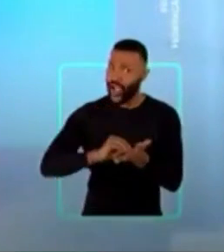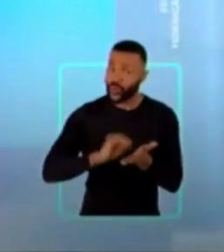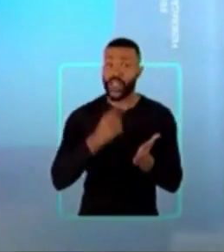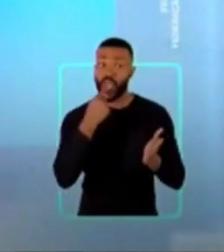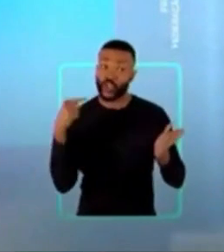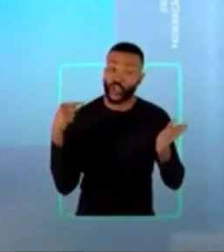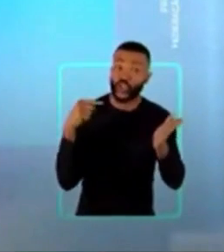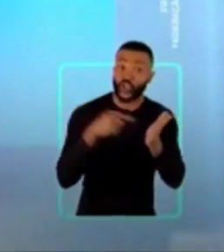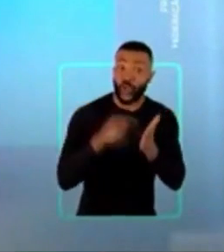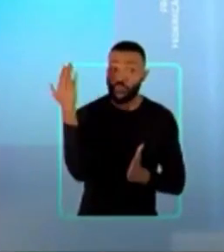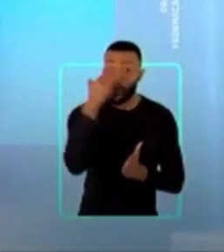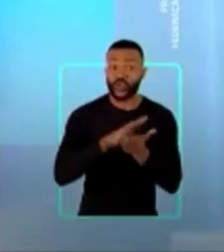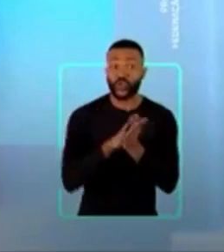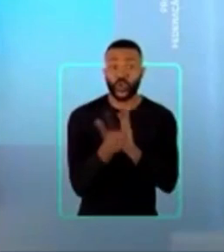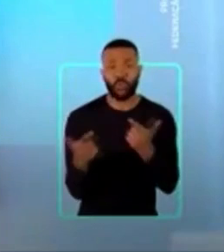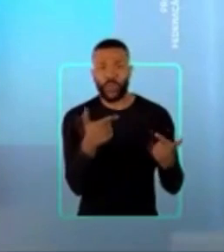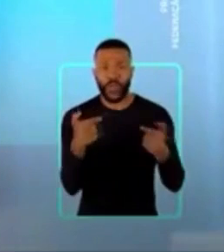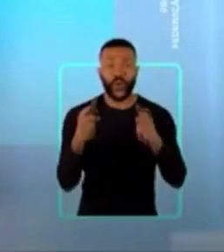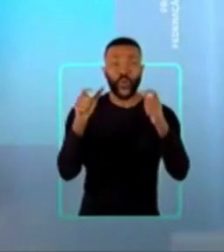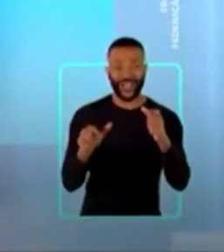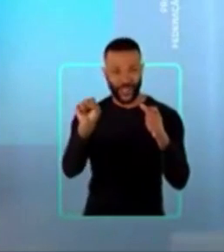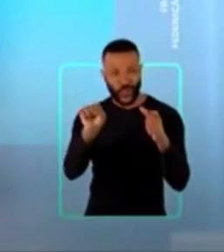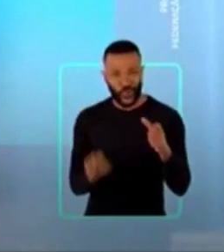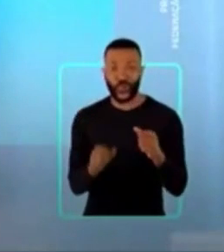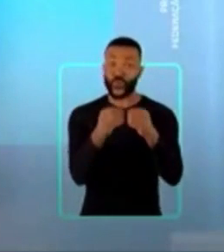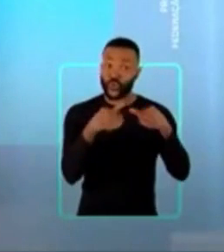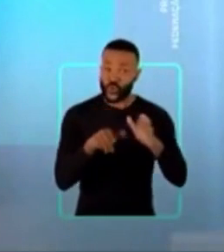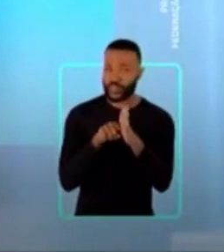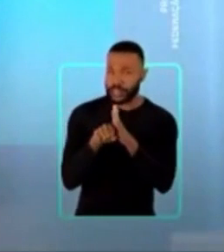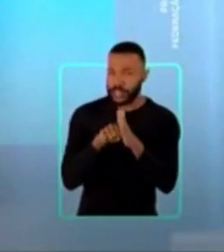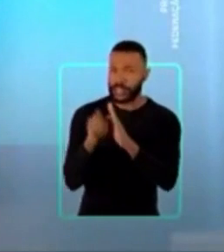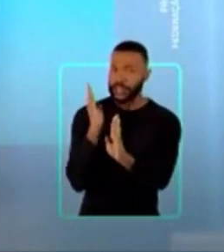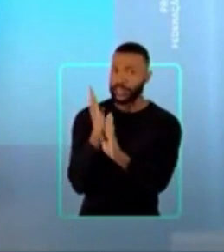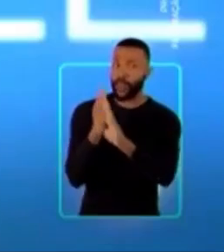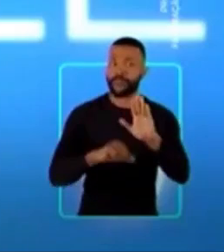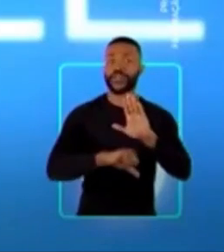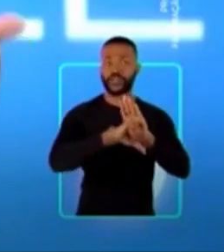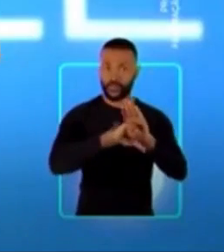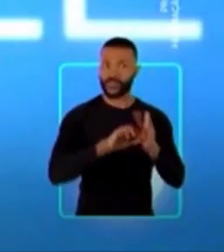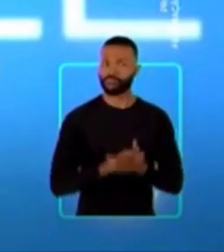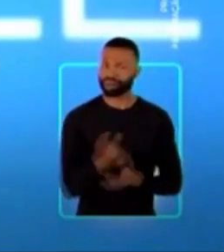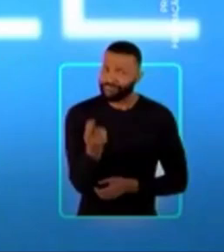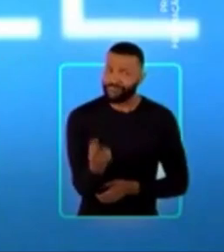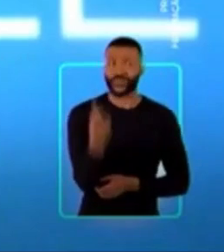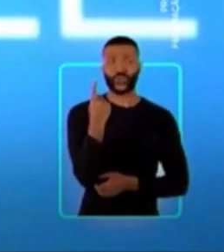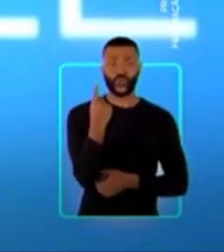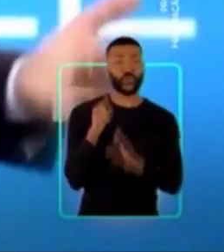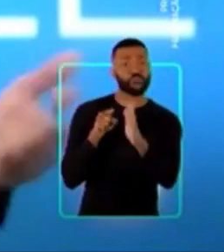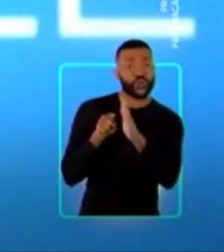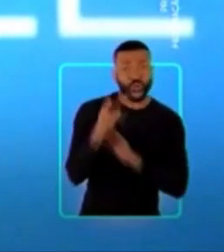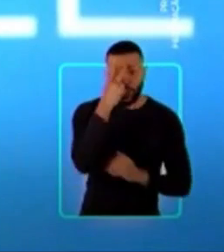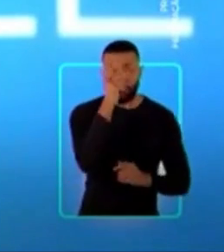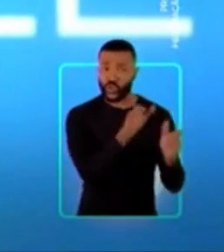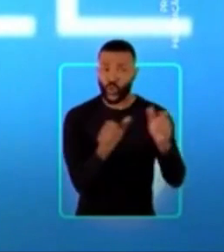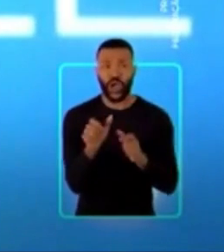a destruição de provas sobre tiroteio em Paraisópolis, que prejudicou a investigação de um crime. É um absurdo. Pergunte para